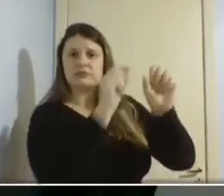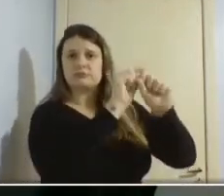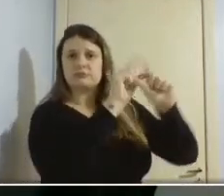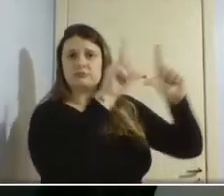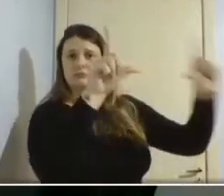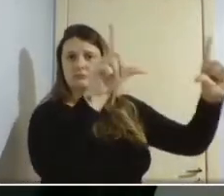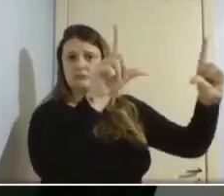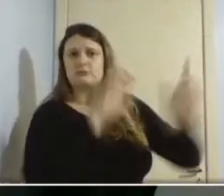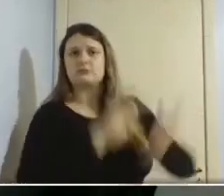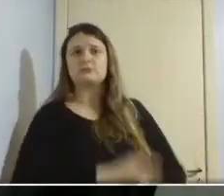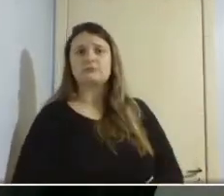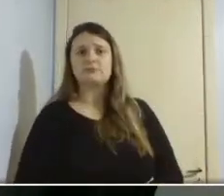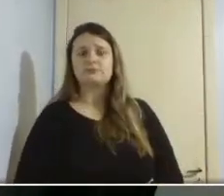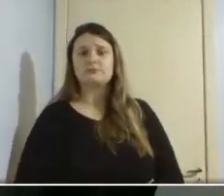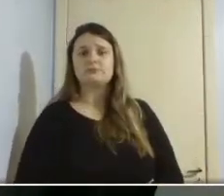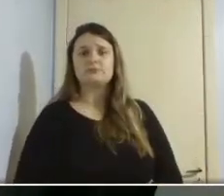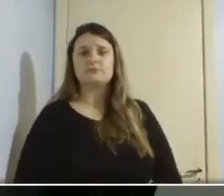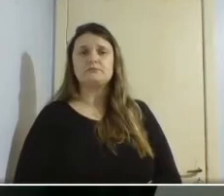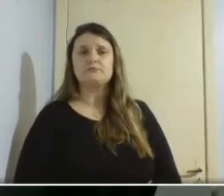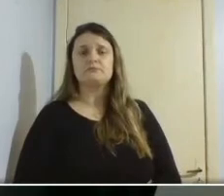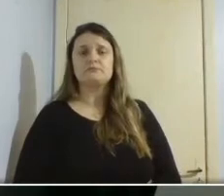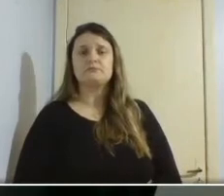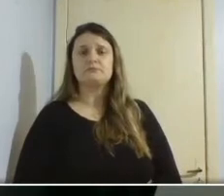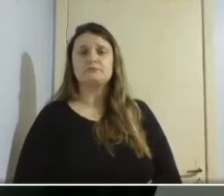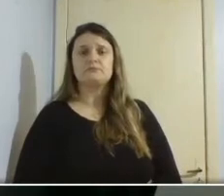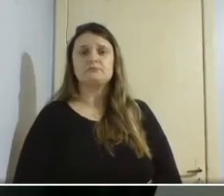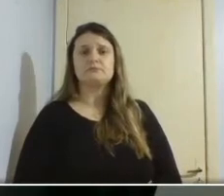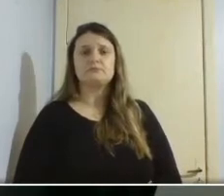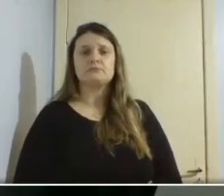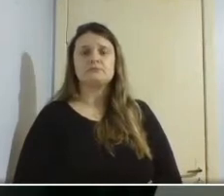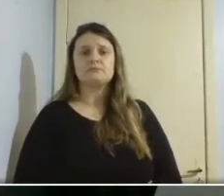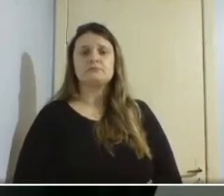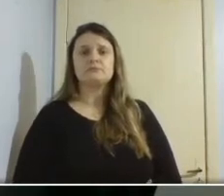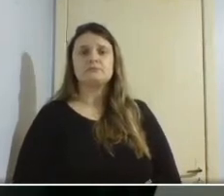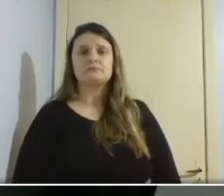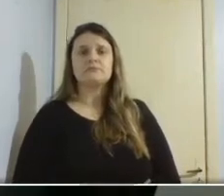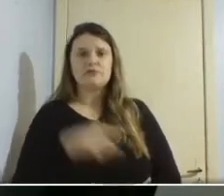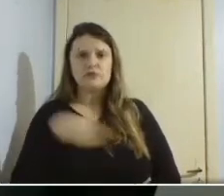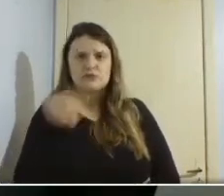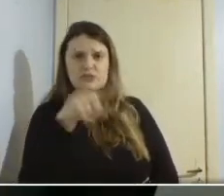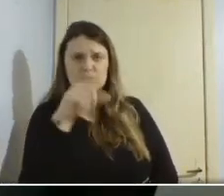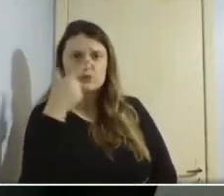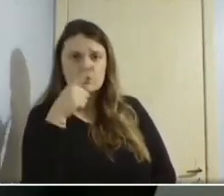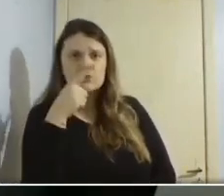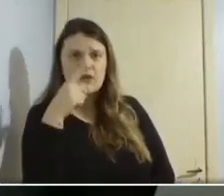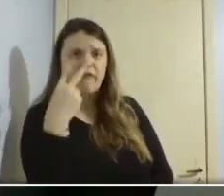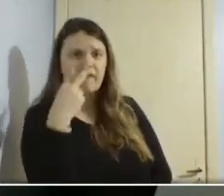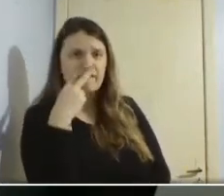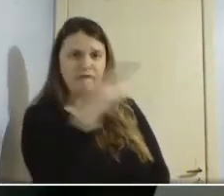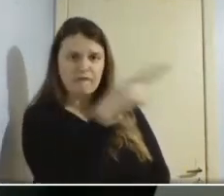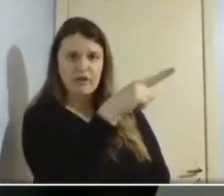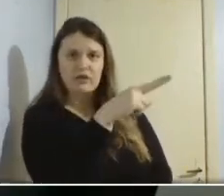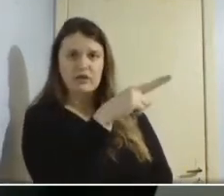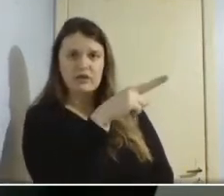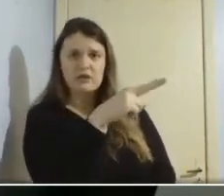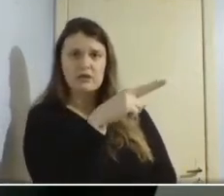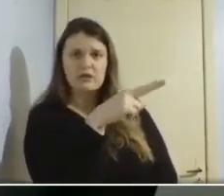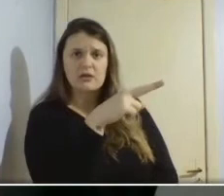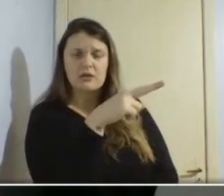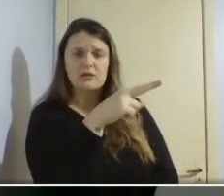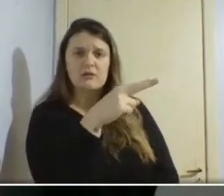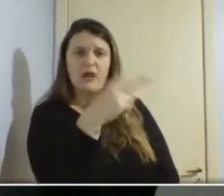Vou colocar em modo apresentação. Vocês estão vendo a minha apresentação? Por favor, me confirme, eu não estou vendo